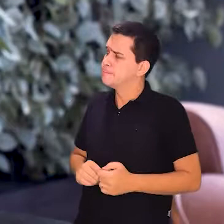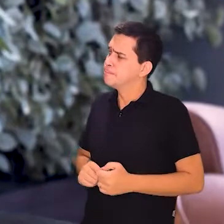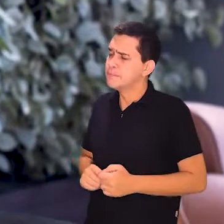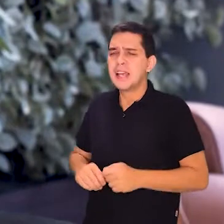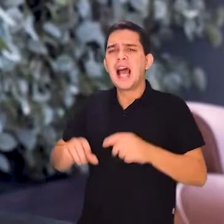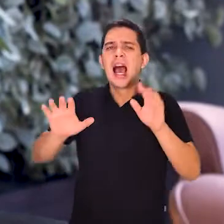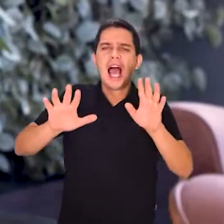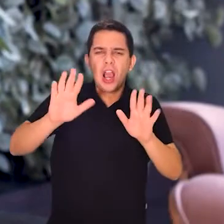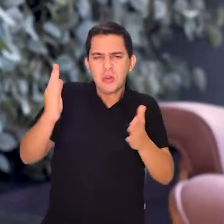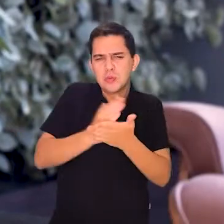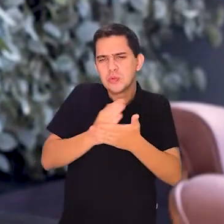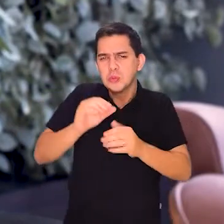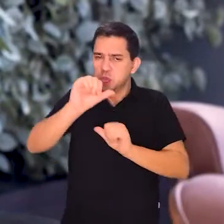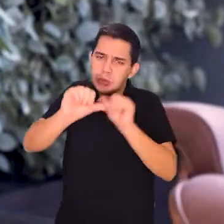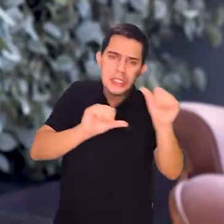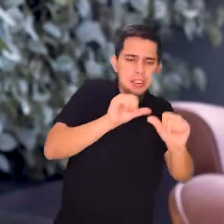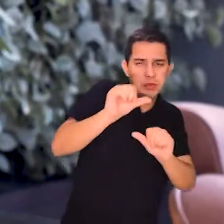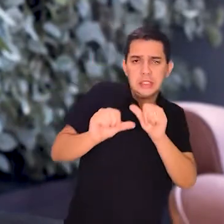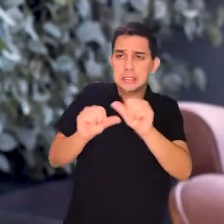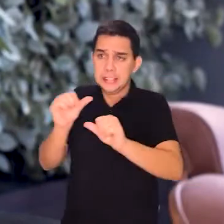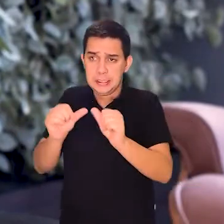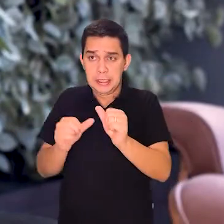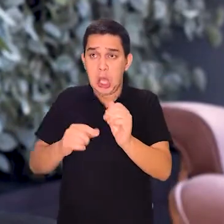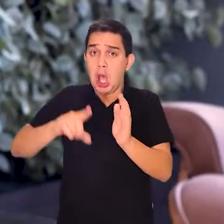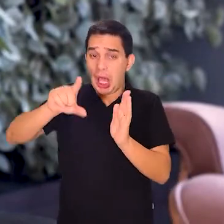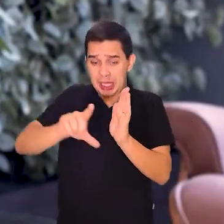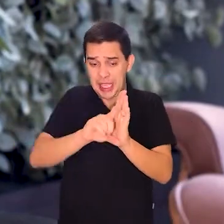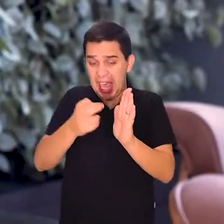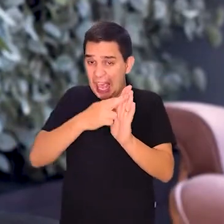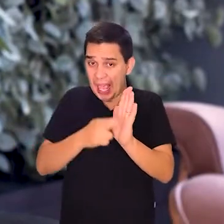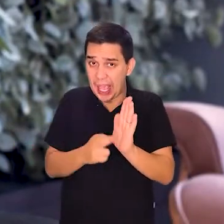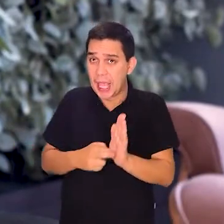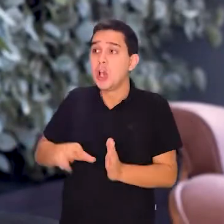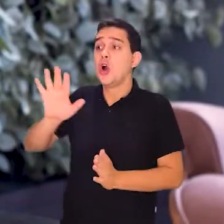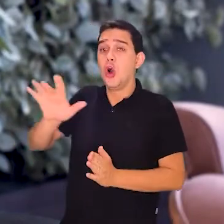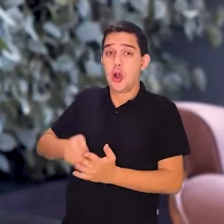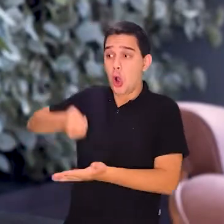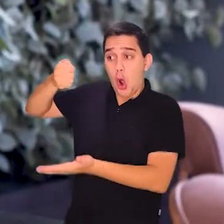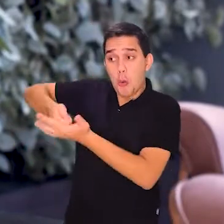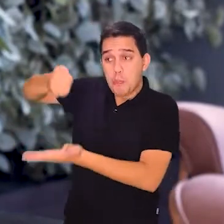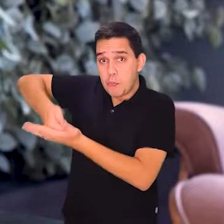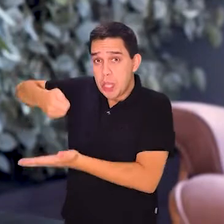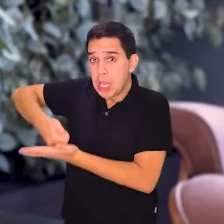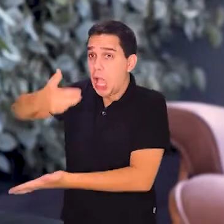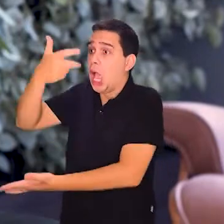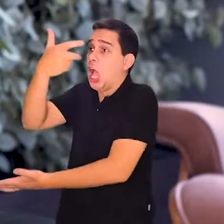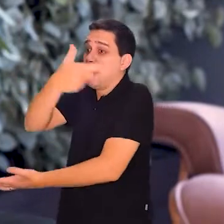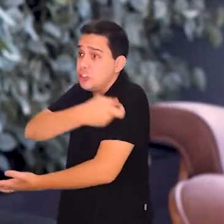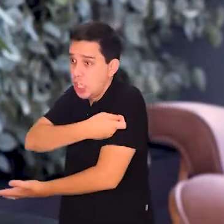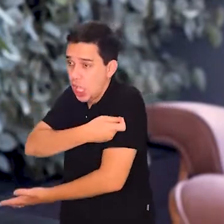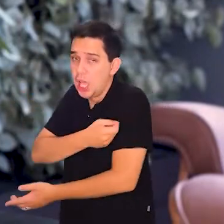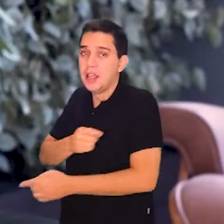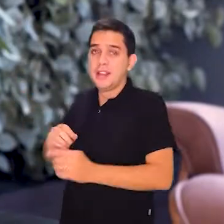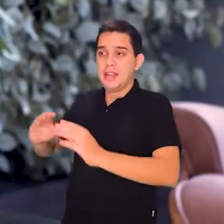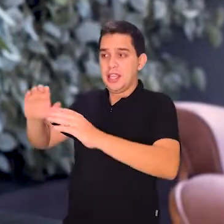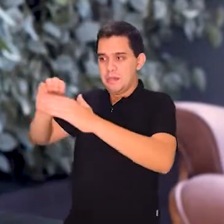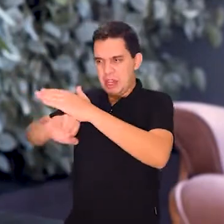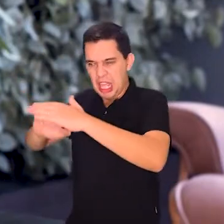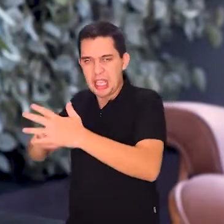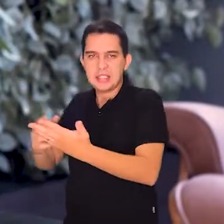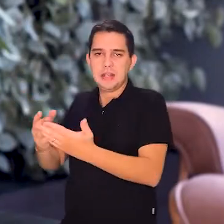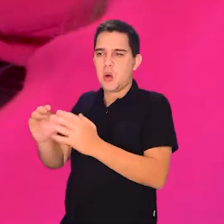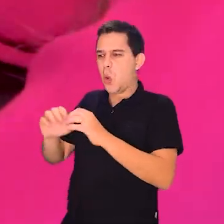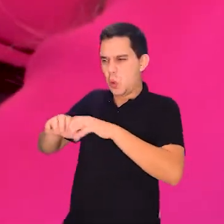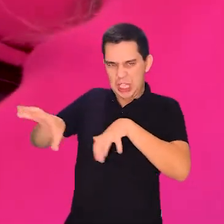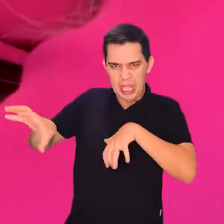que se obrigue a vacina, e não se pode exigir a vacinação para um trabalhador que esteja remoto ou em